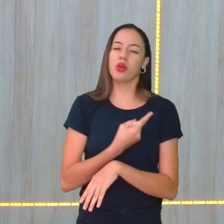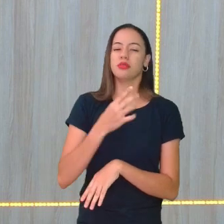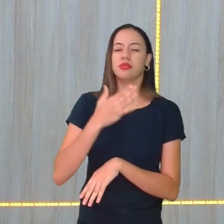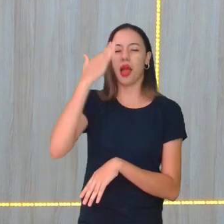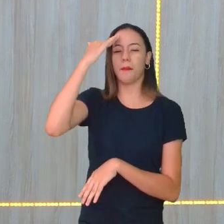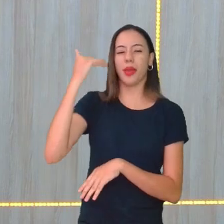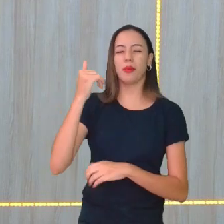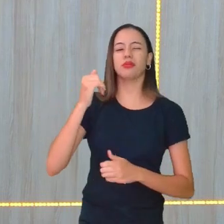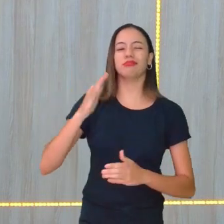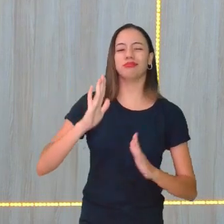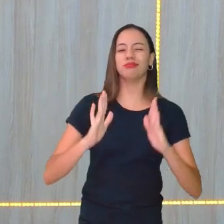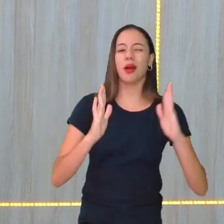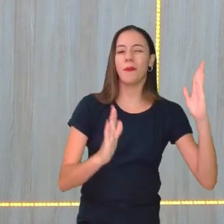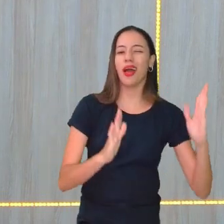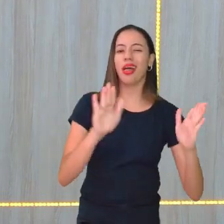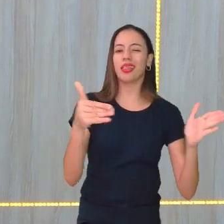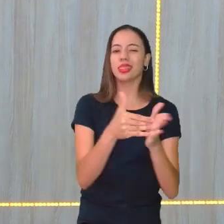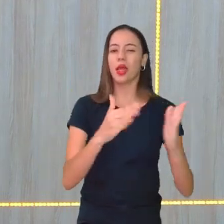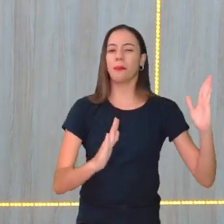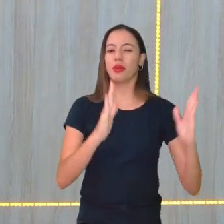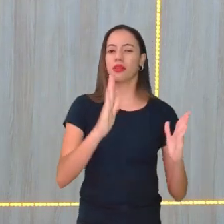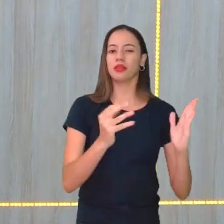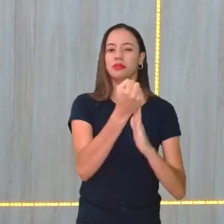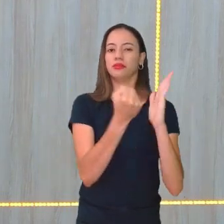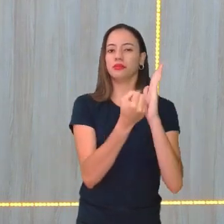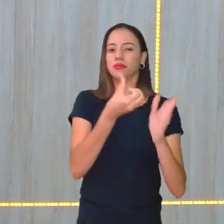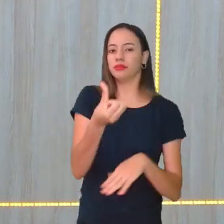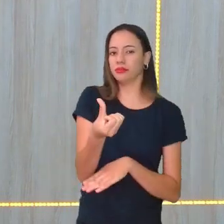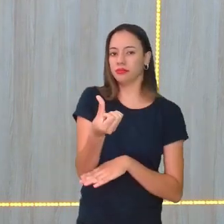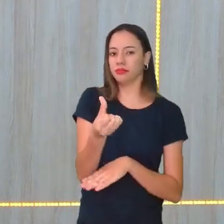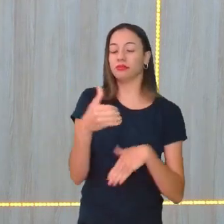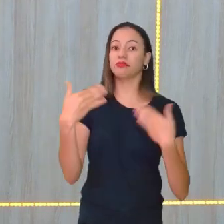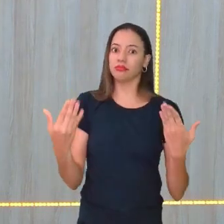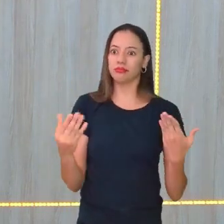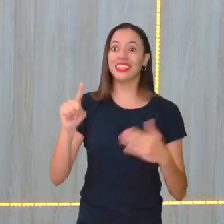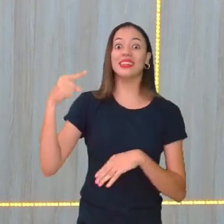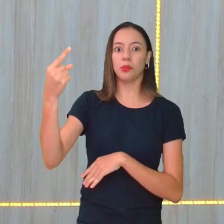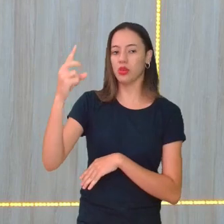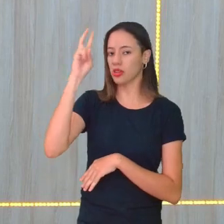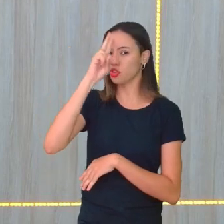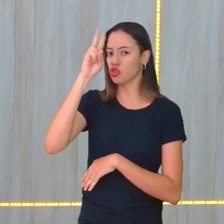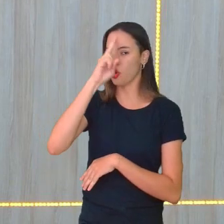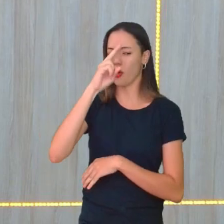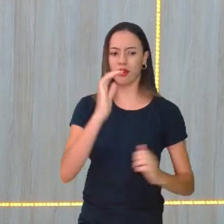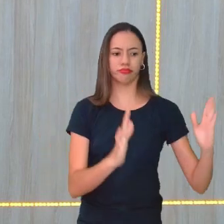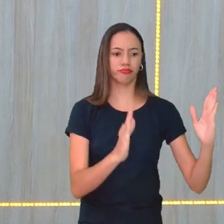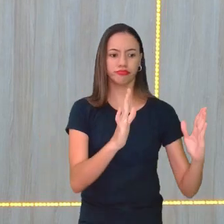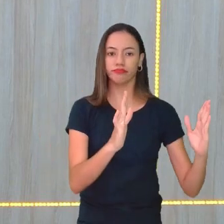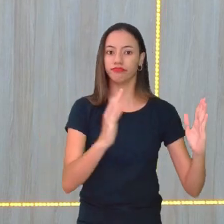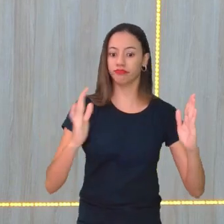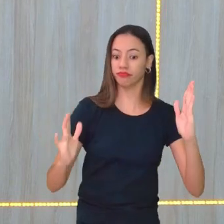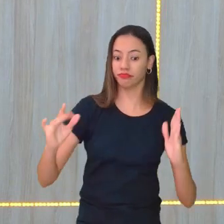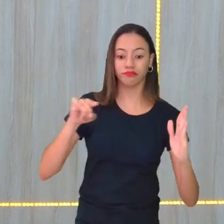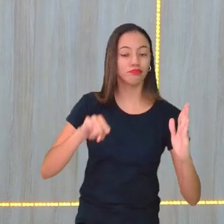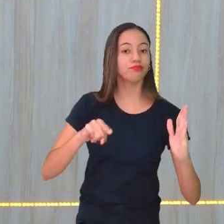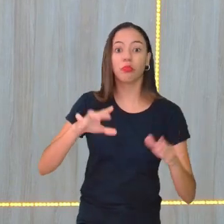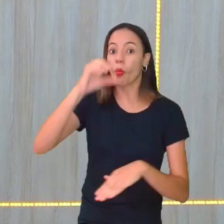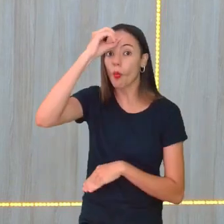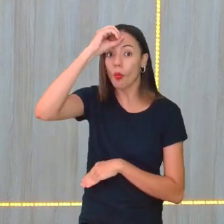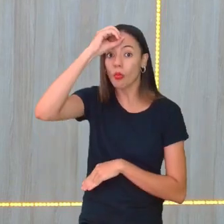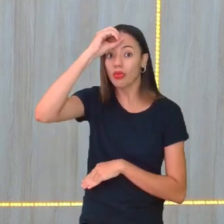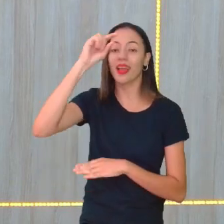VI, e essa história ela entra em um hiato, e mais na frente, por volta